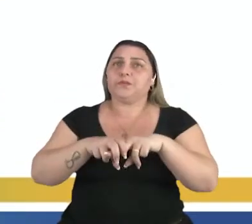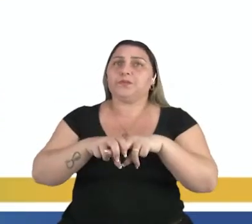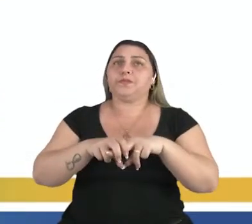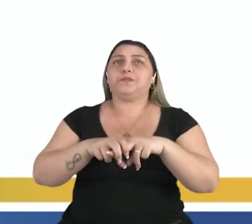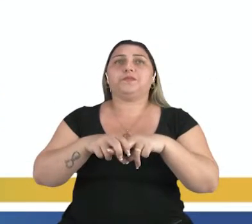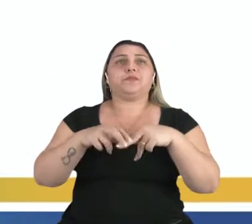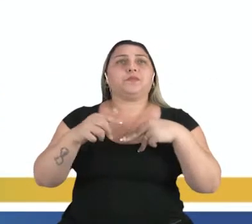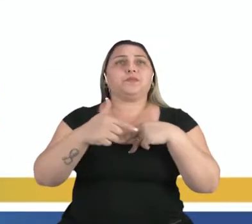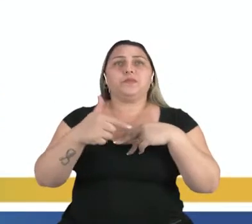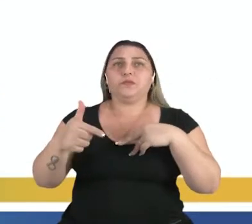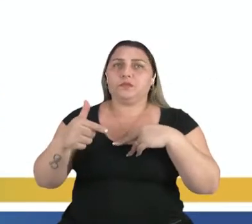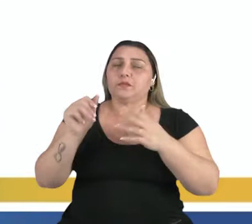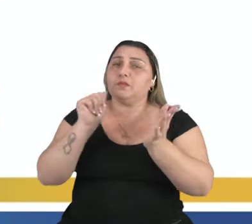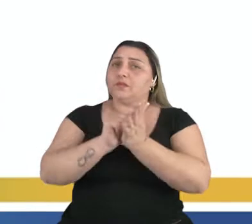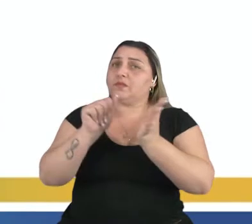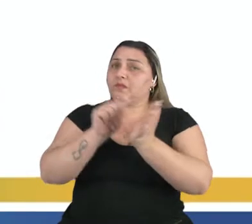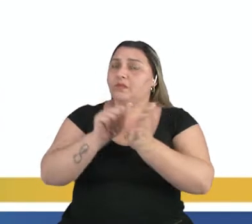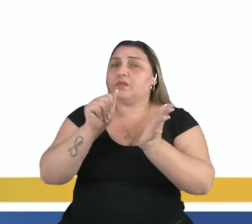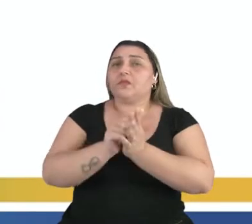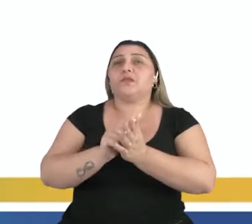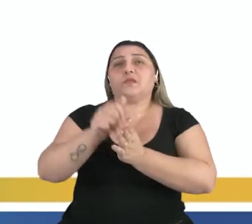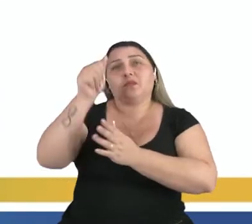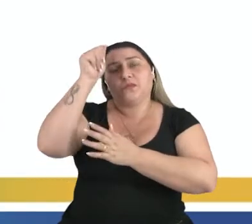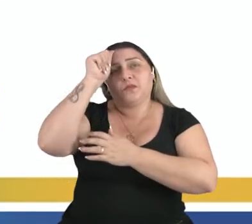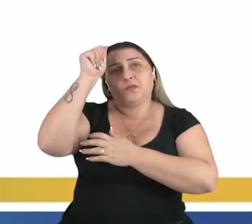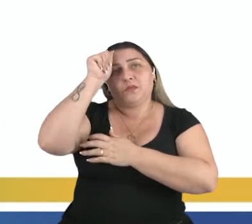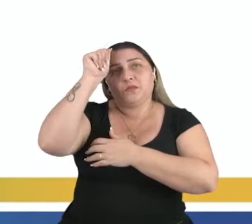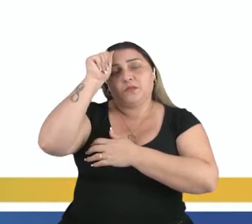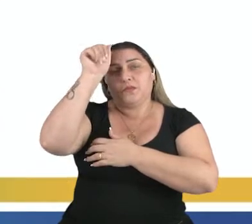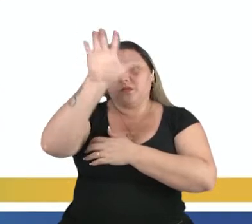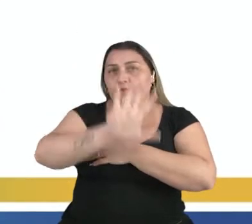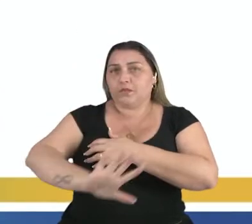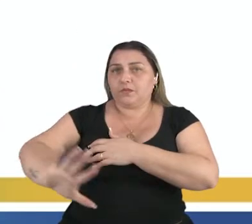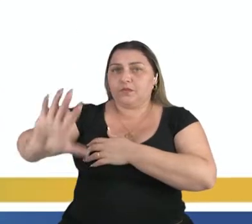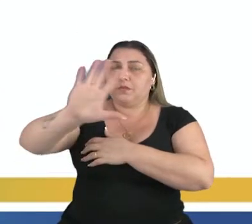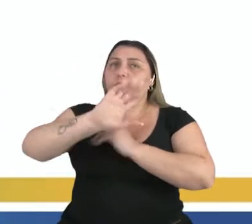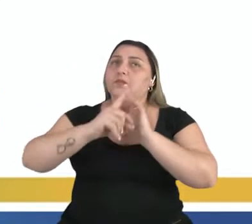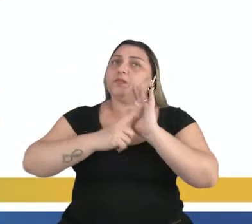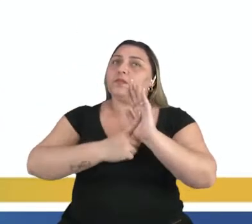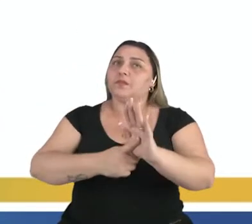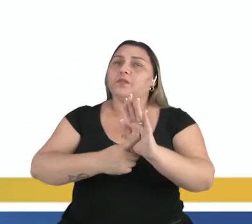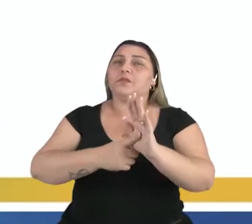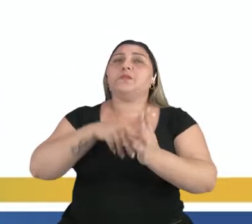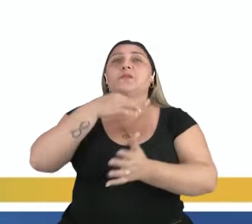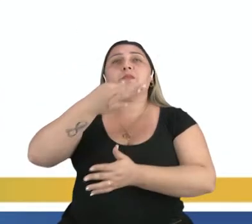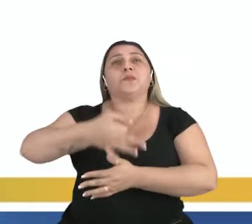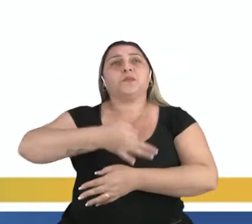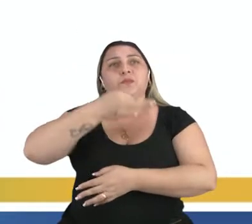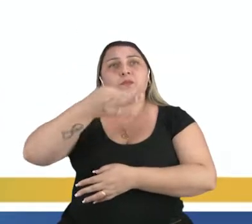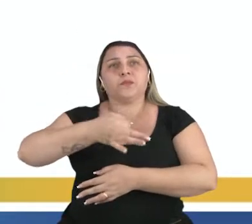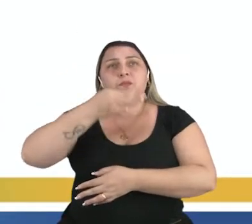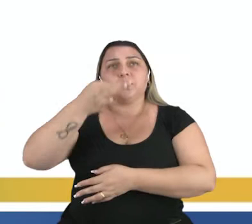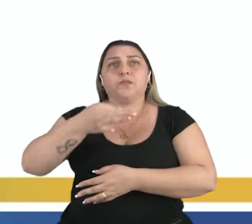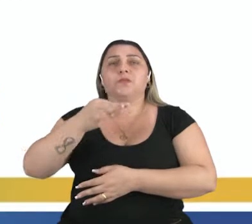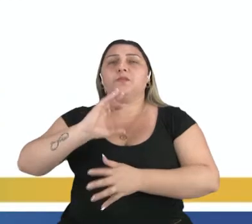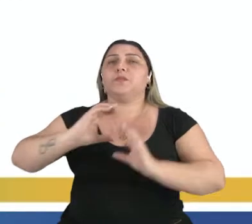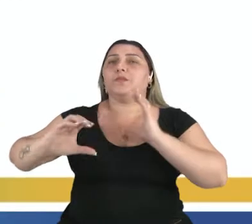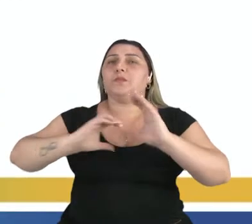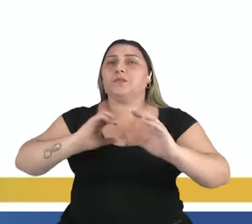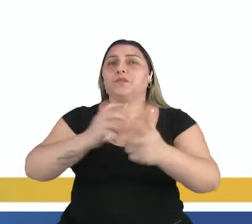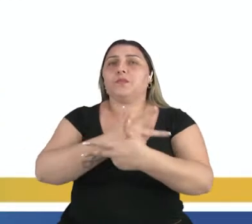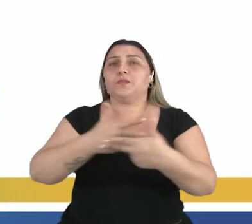não recebem a assinatura do autor. No geral, eles apresentam a opinião do meio